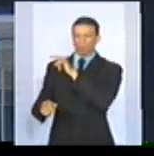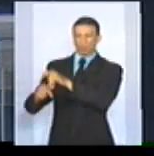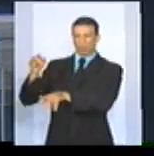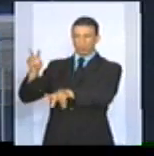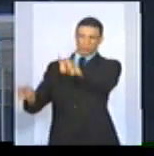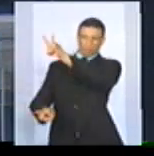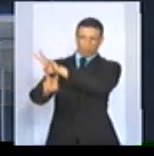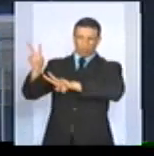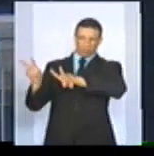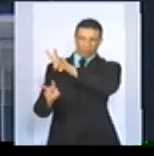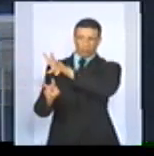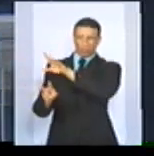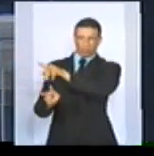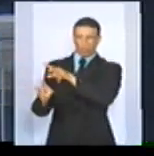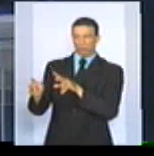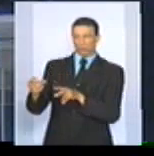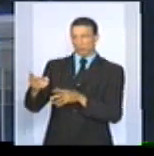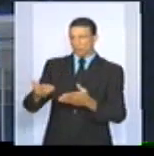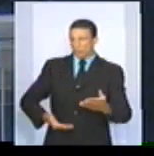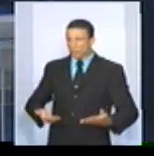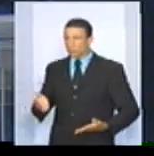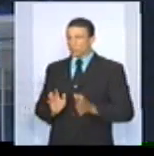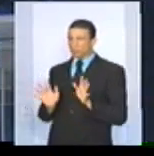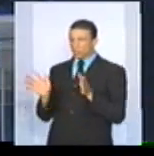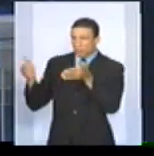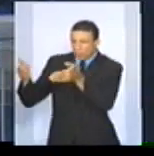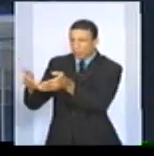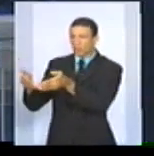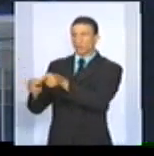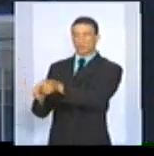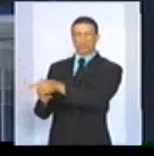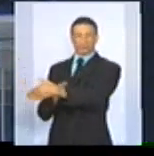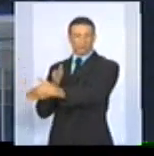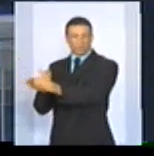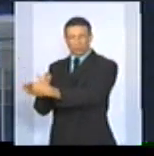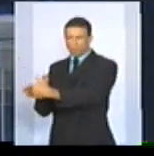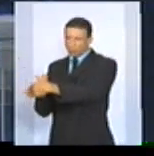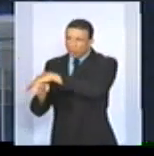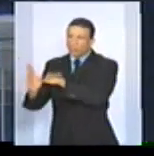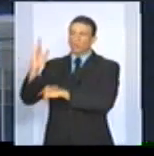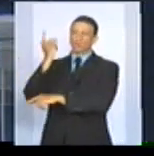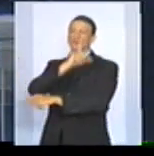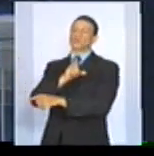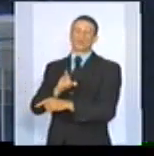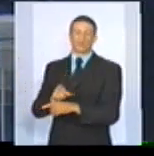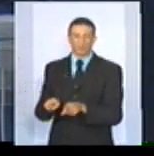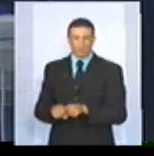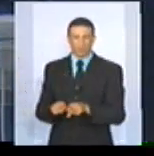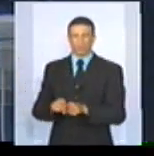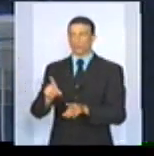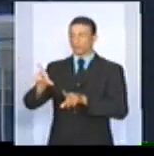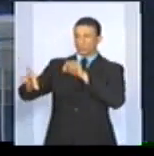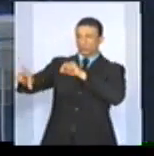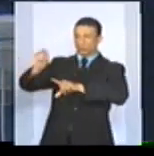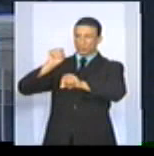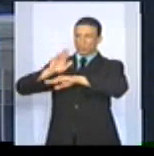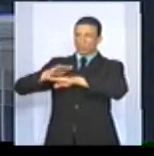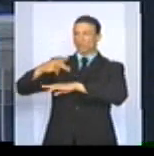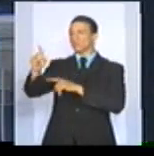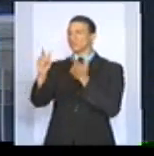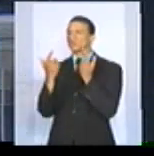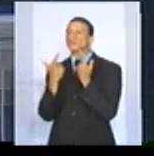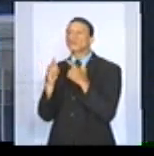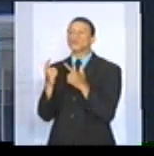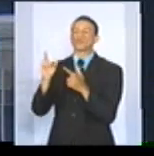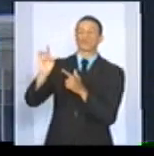audiovisuais, o fomento ao consumo poderá auxiliar e romper um gosto hegemônico, a democratizar a linguagem e a